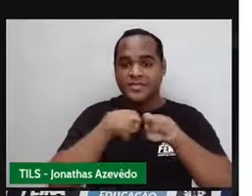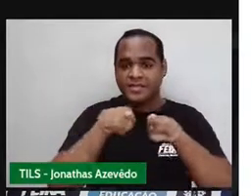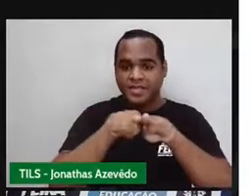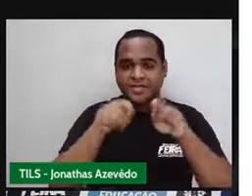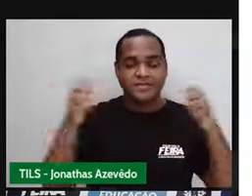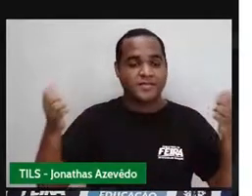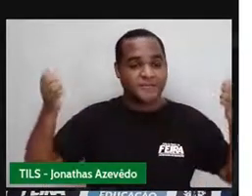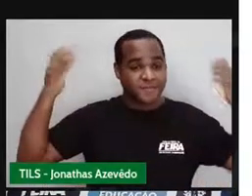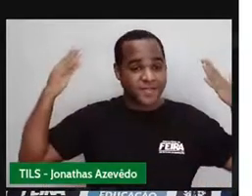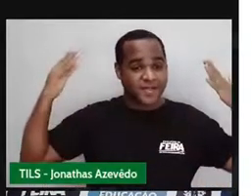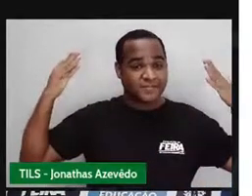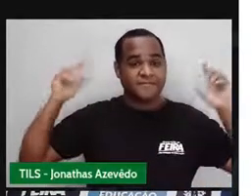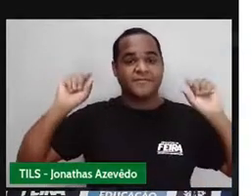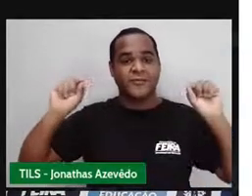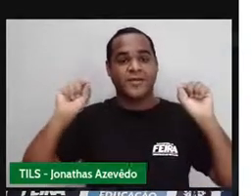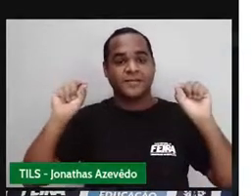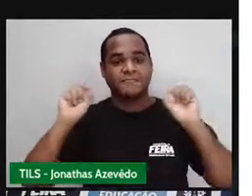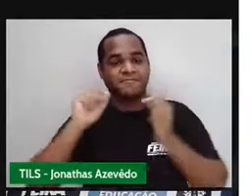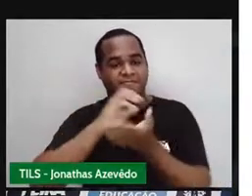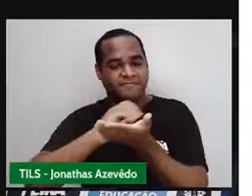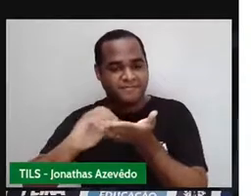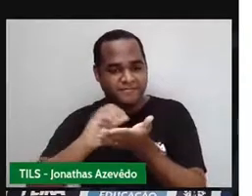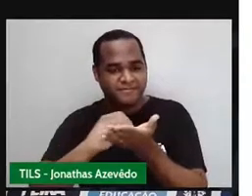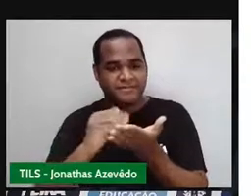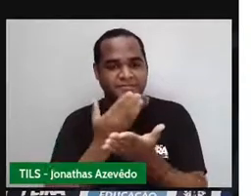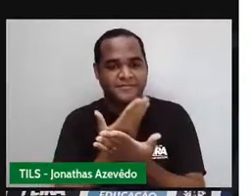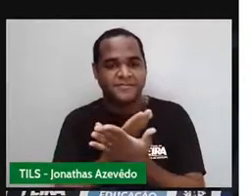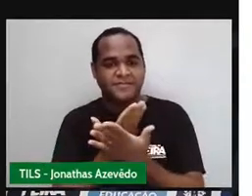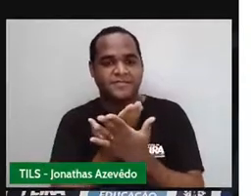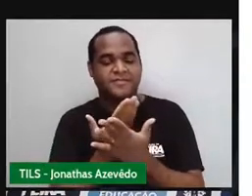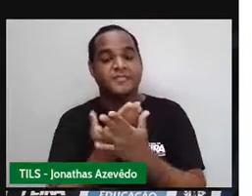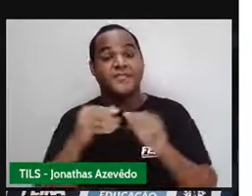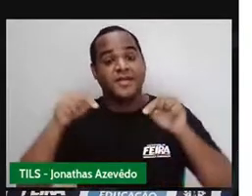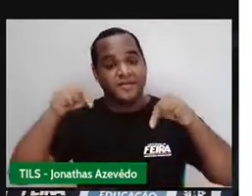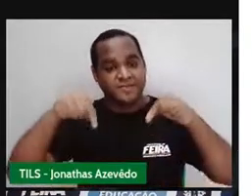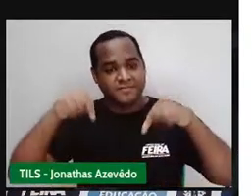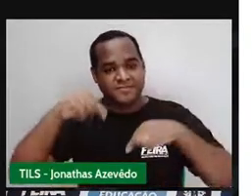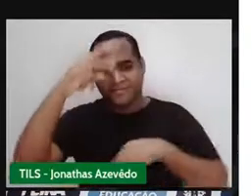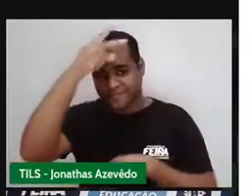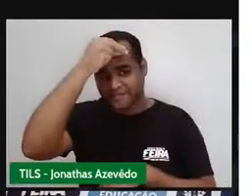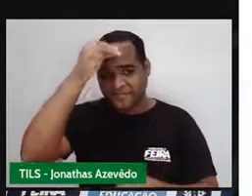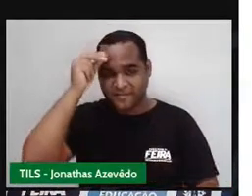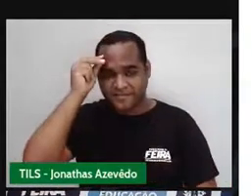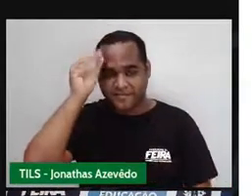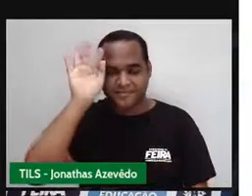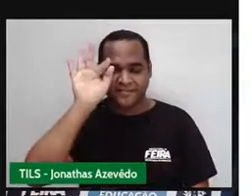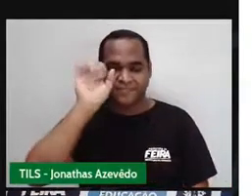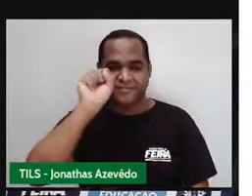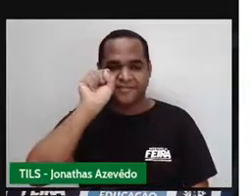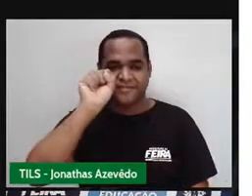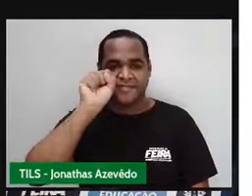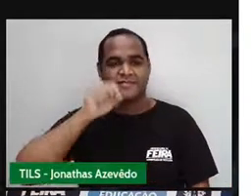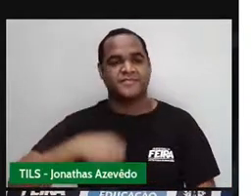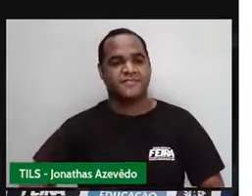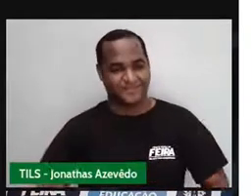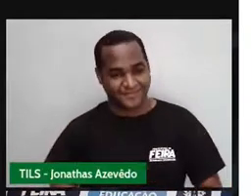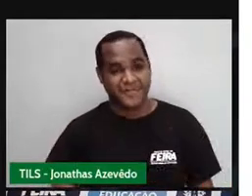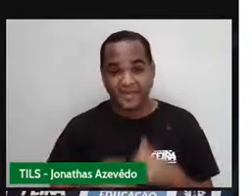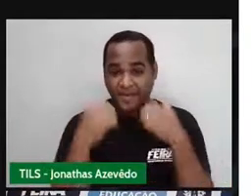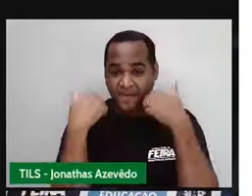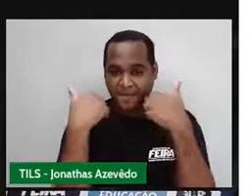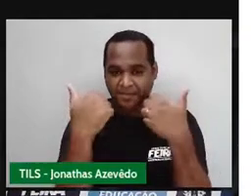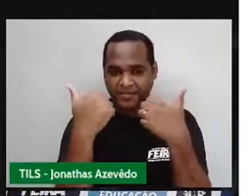como sempre o cartaz da nossa Secretaria Municipal de Educação aqui diferença de Santana